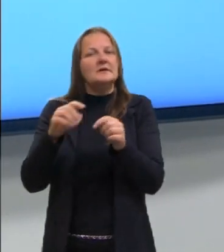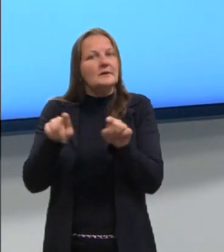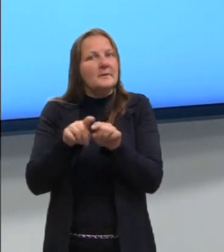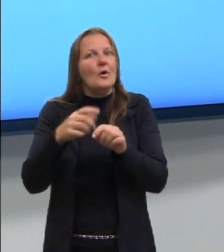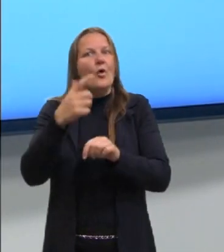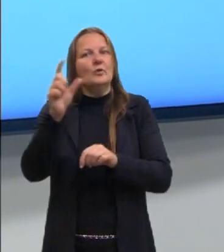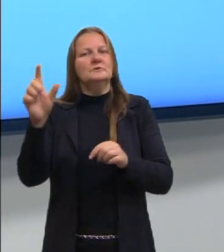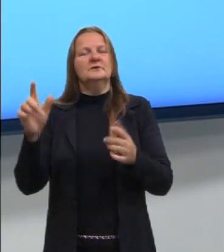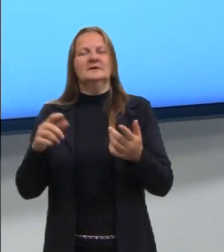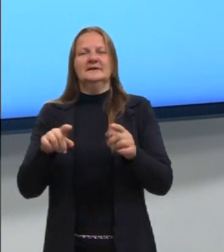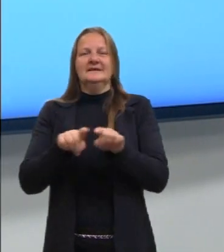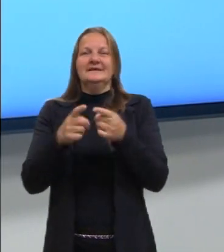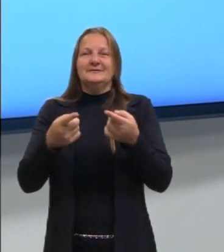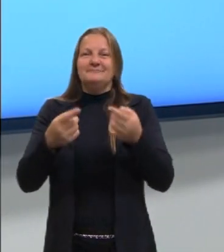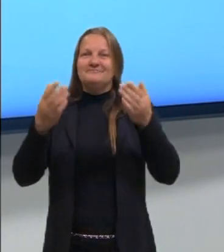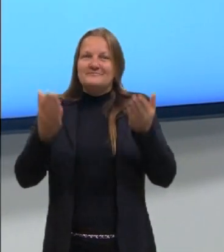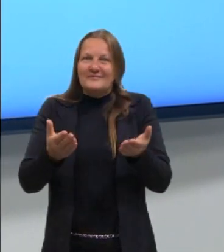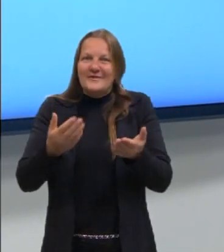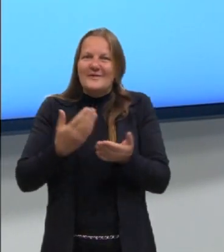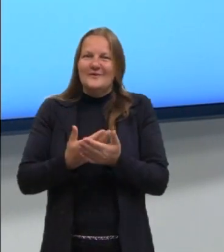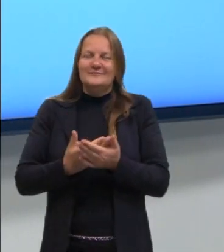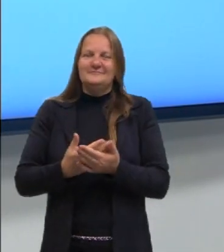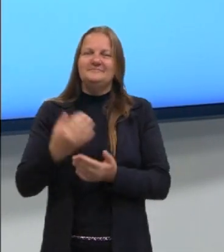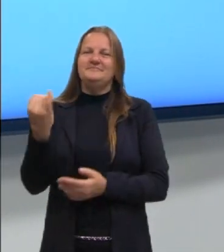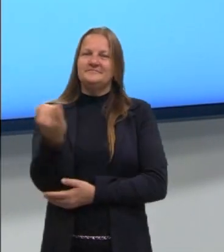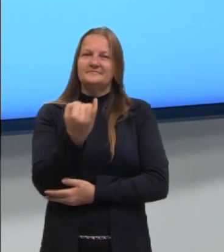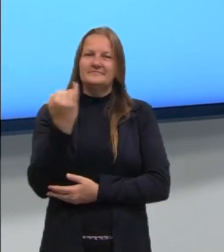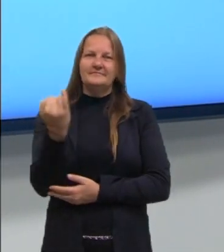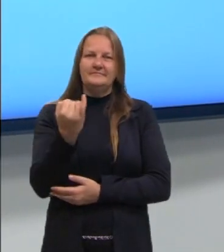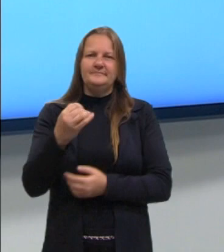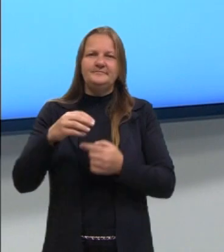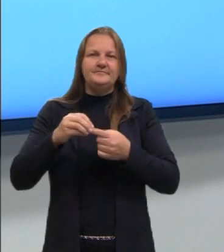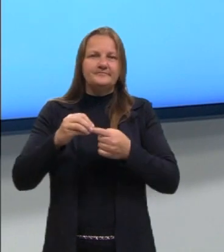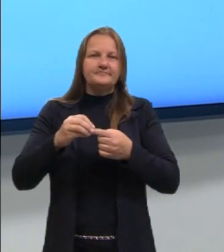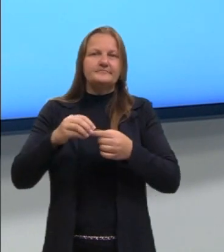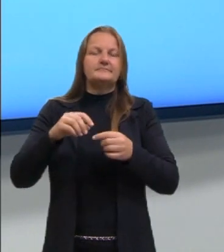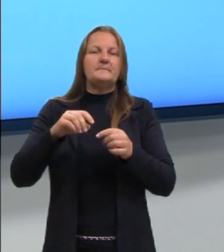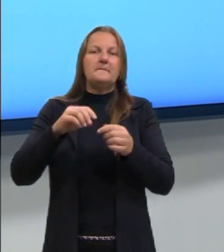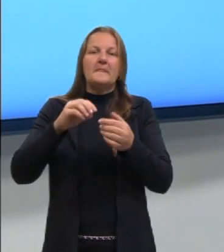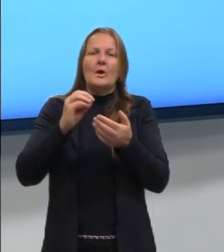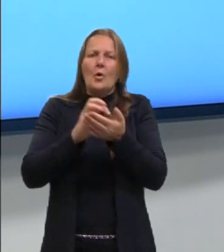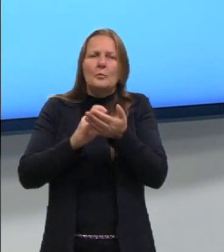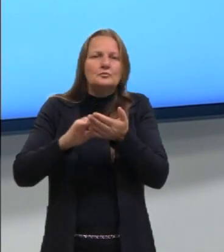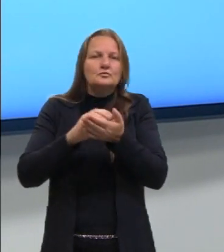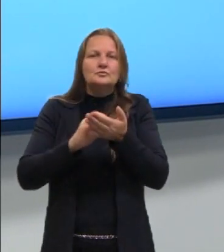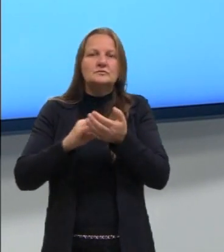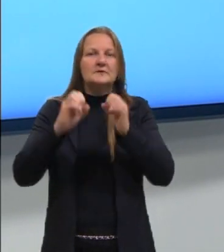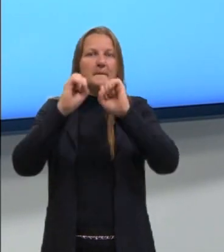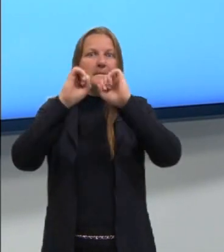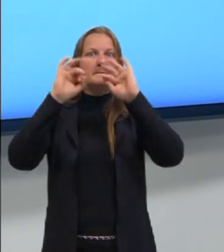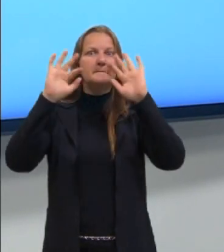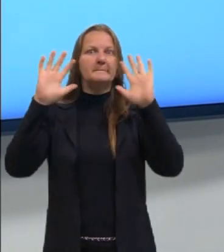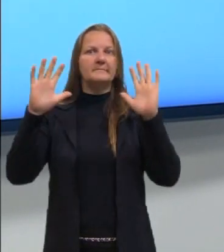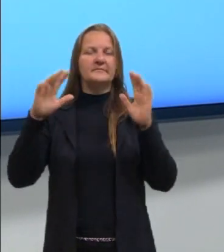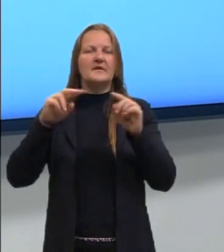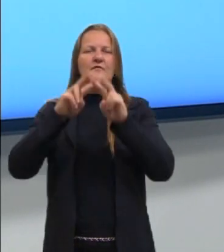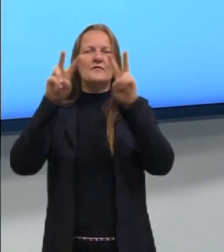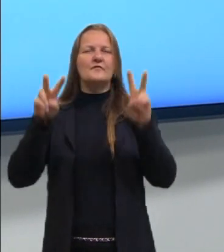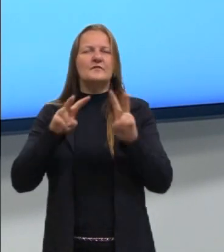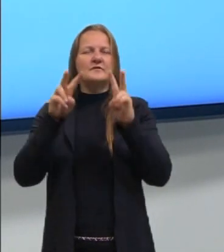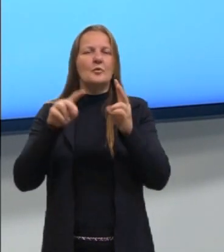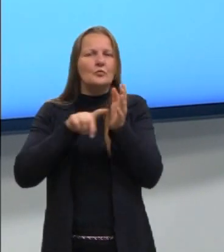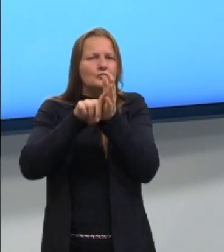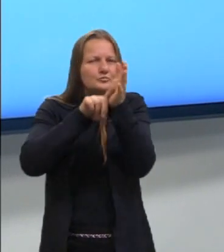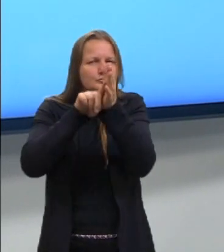aí. Mas nas nossas aulas é muito importante, principalmente na resolução de questões, a gente ter essa visão de